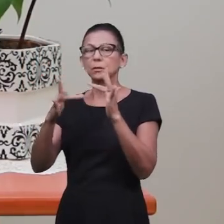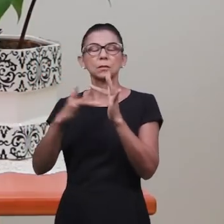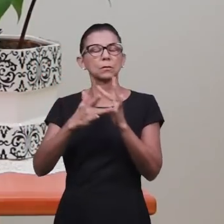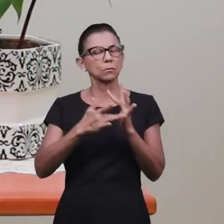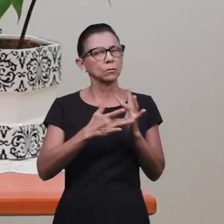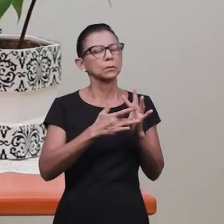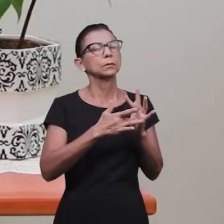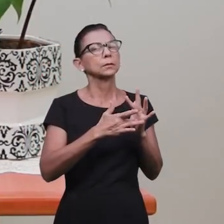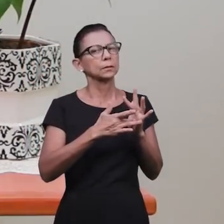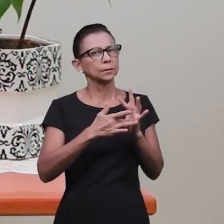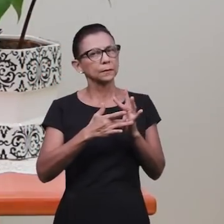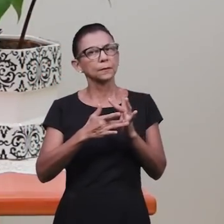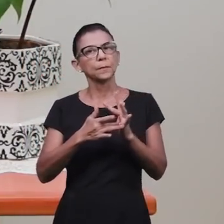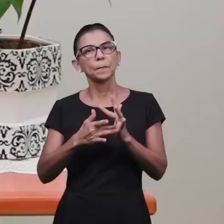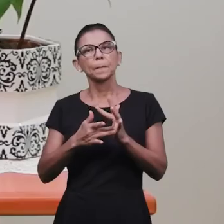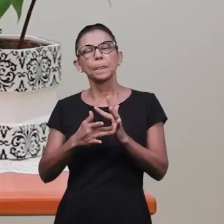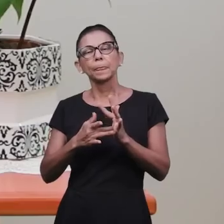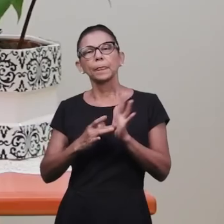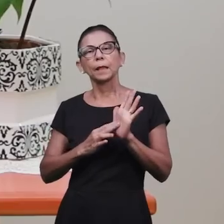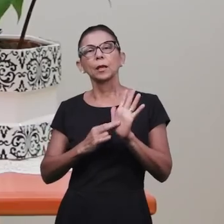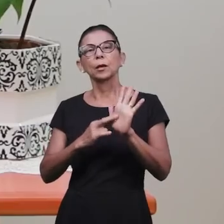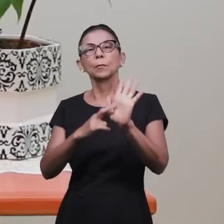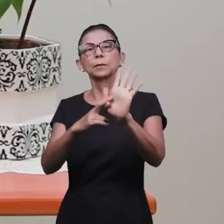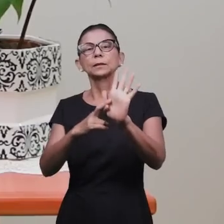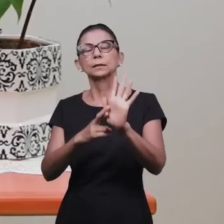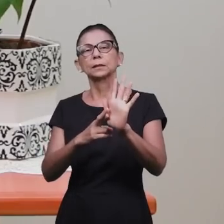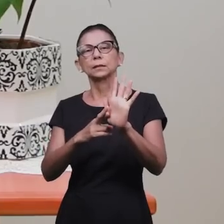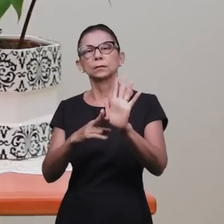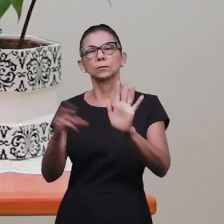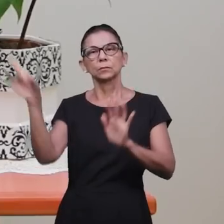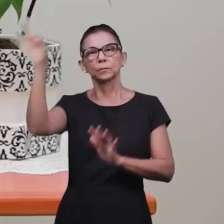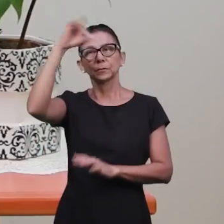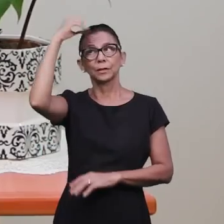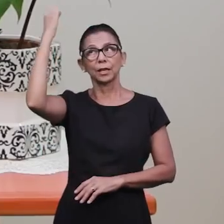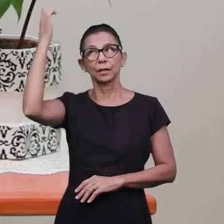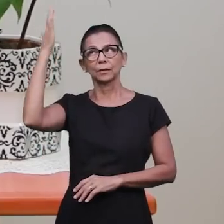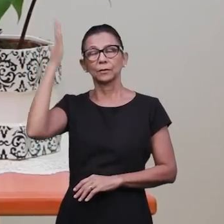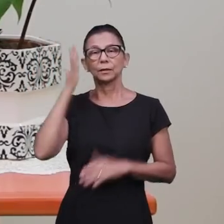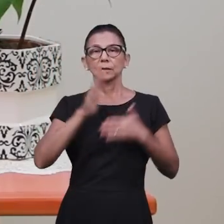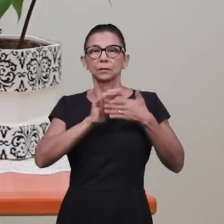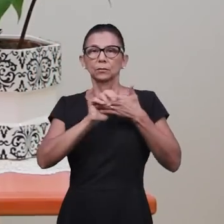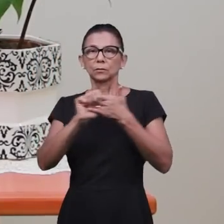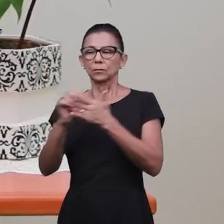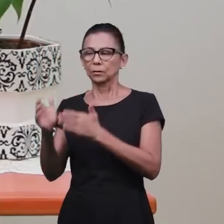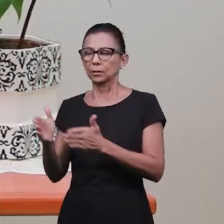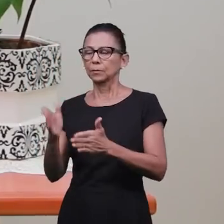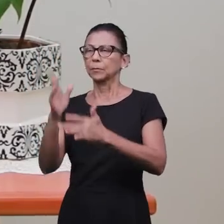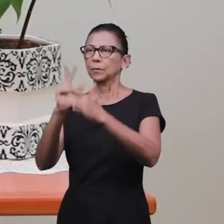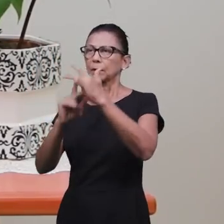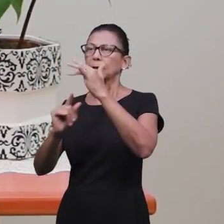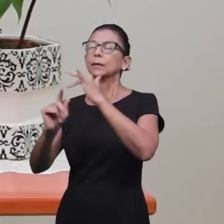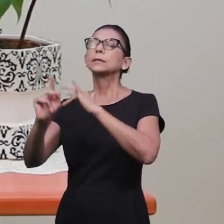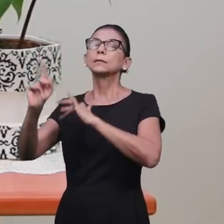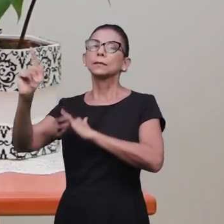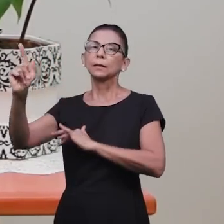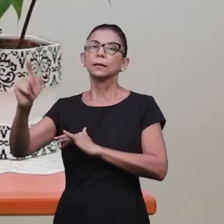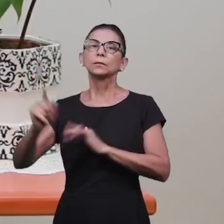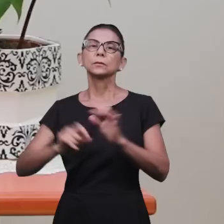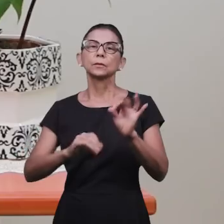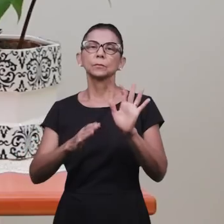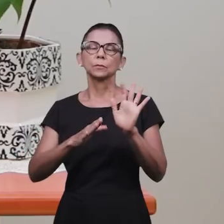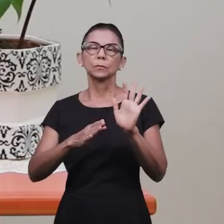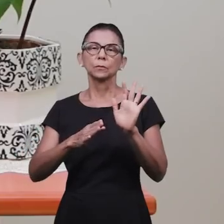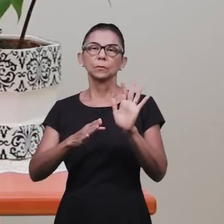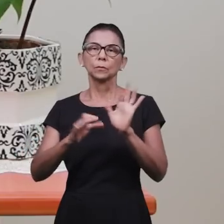Jesus, porque esta luz de Jesus é a revelação do Espírito Santo que vai nos conduzir à eternidade.